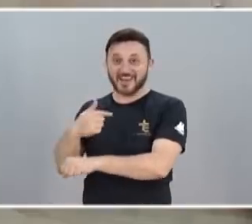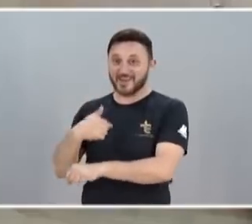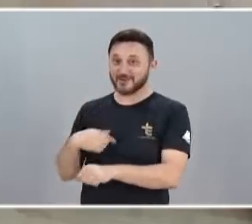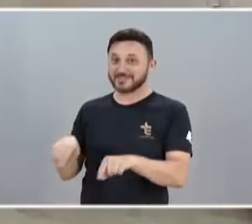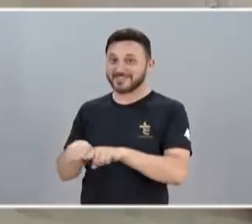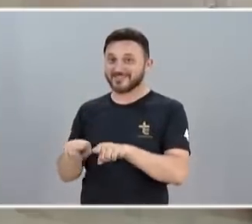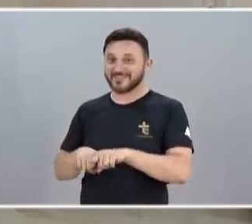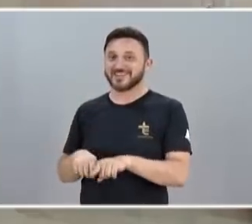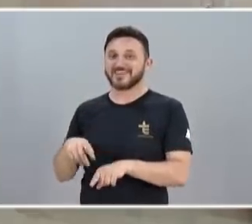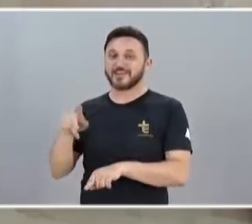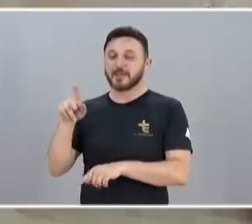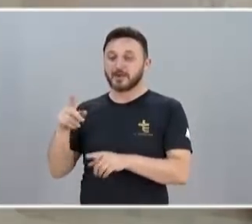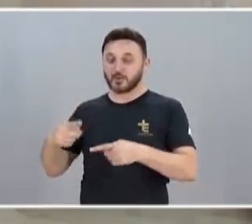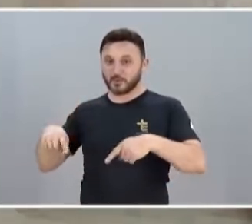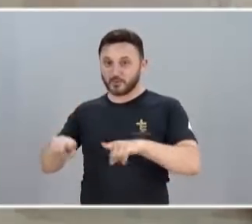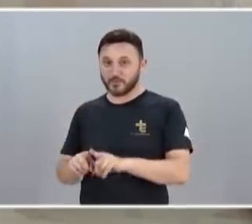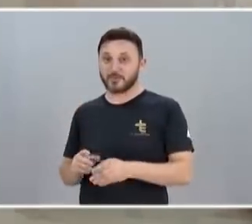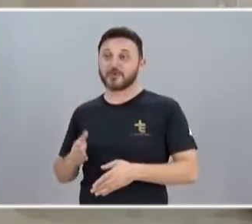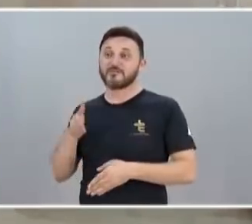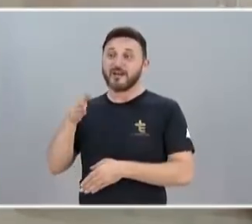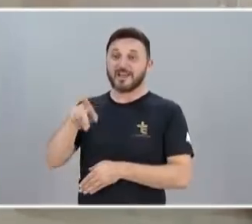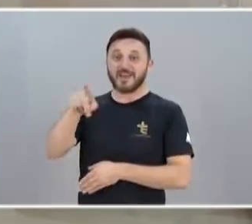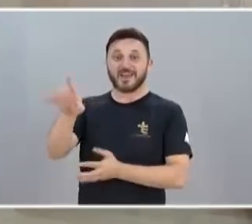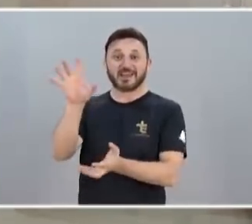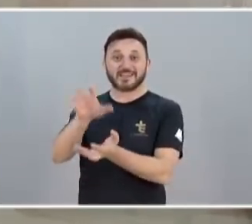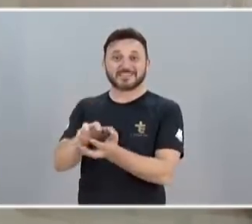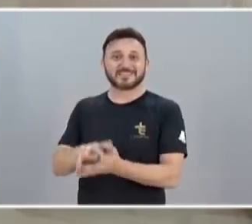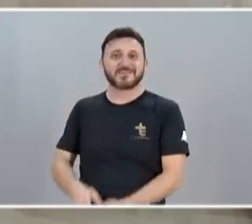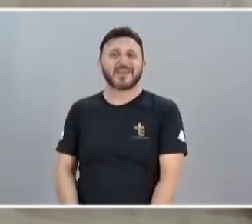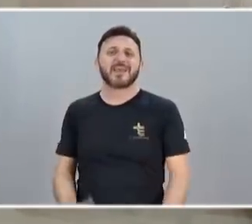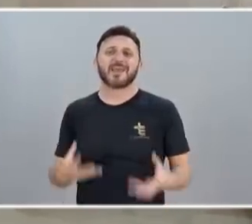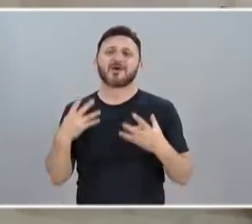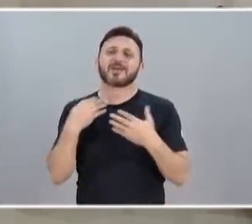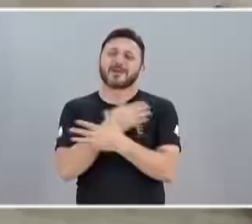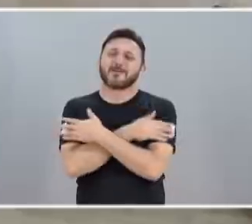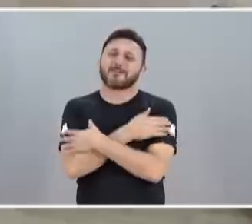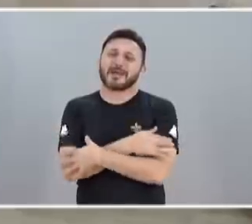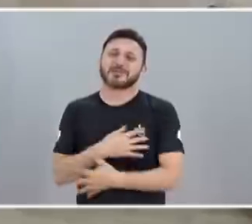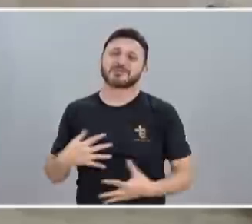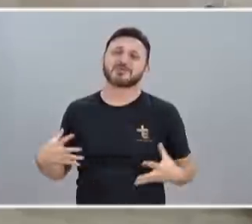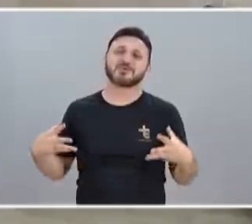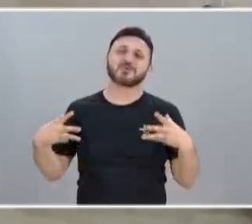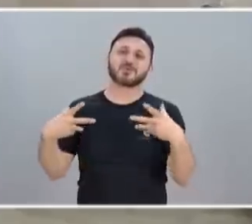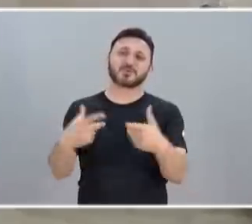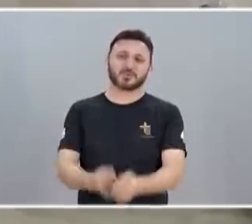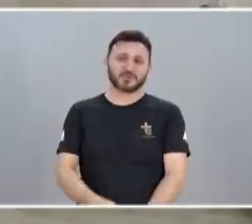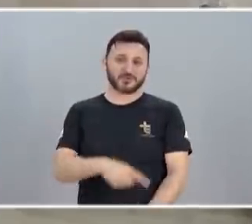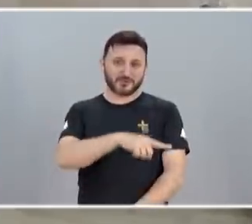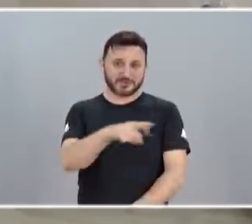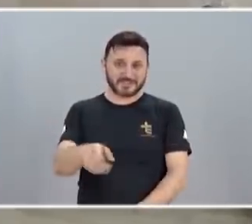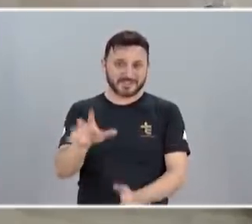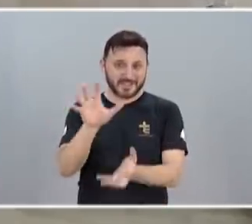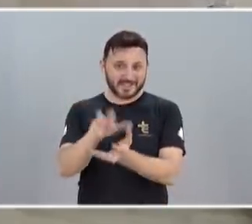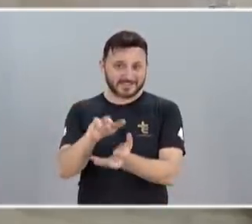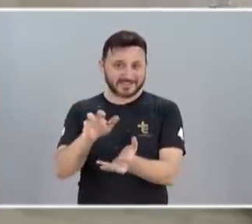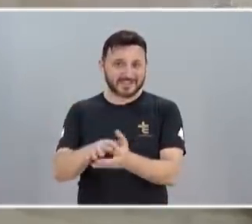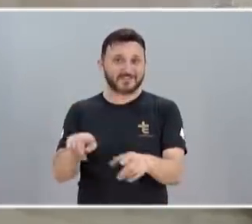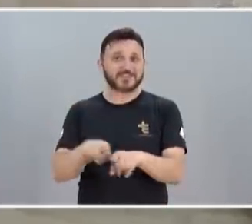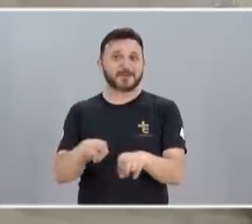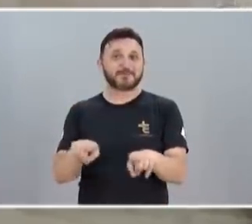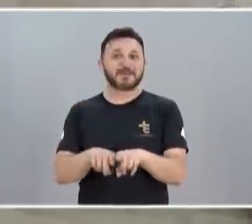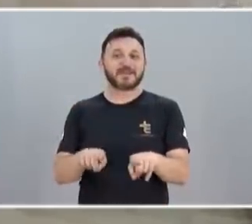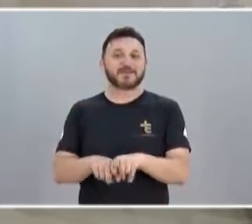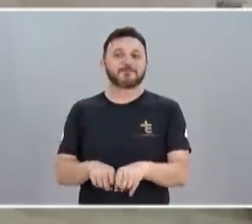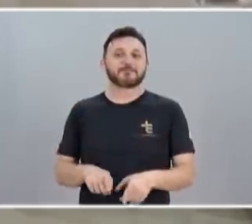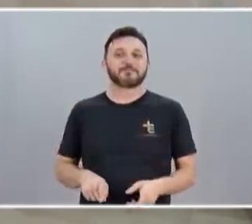Ministério Evangelizar, sexta-feira, dia 21, estarei no quinto Evangelizar é Preciso Recife. Dá